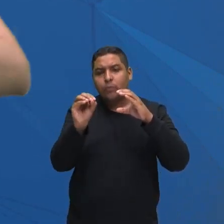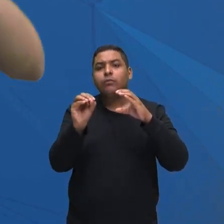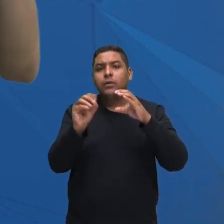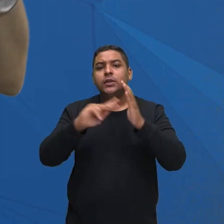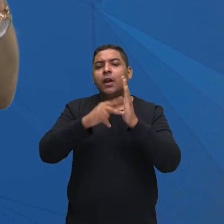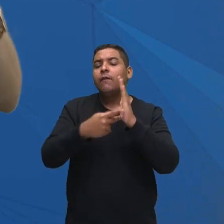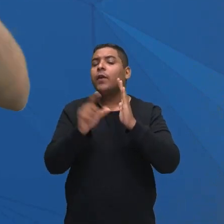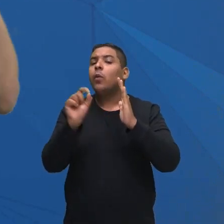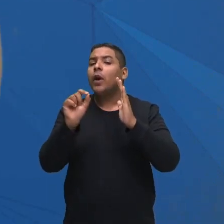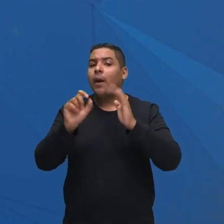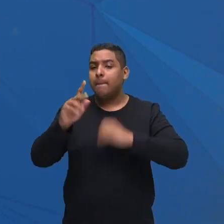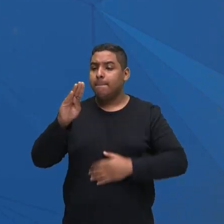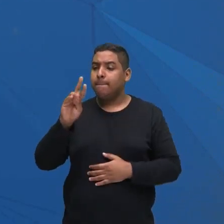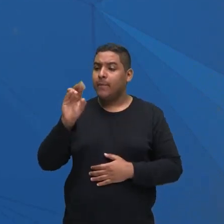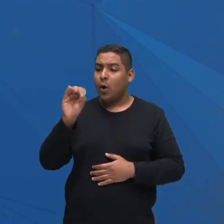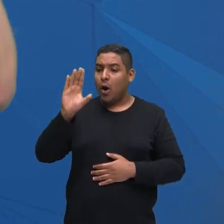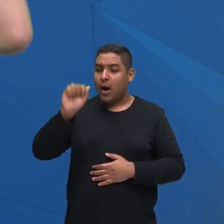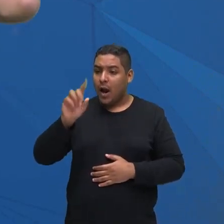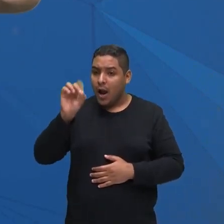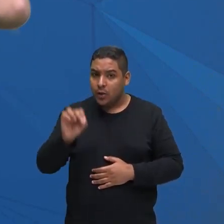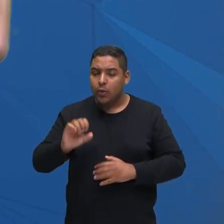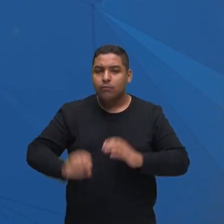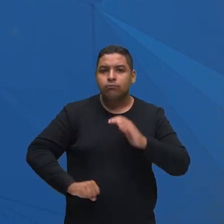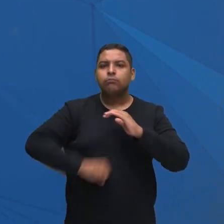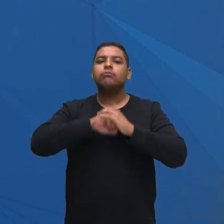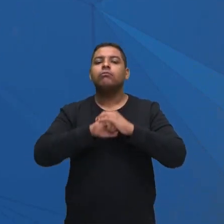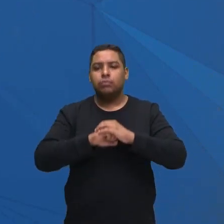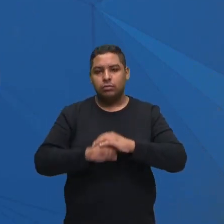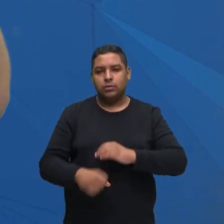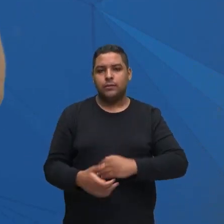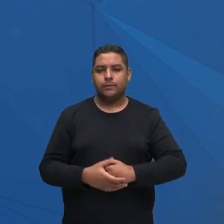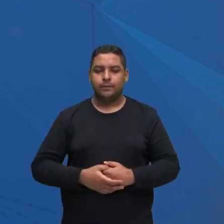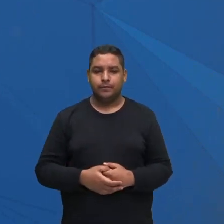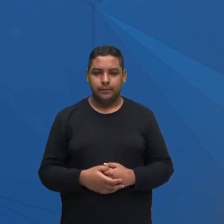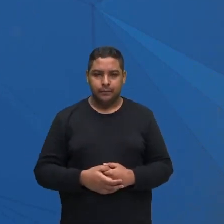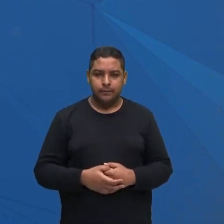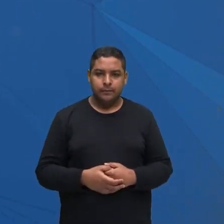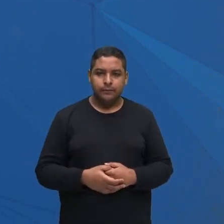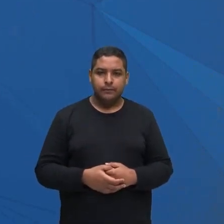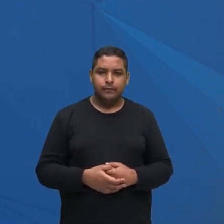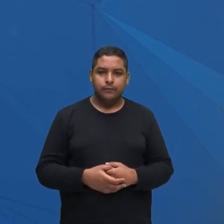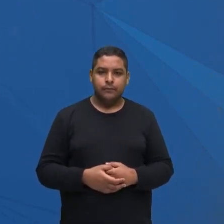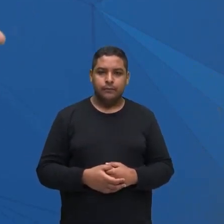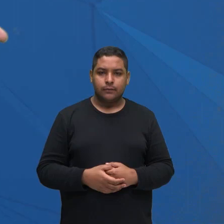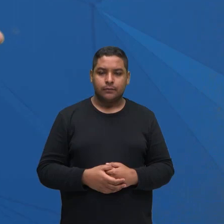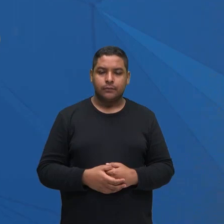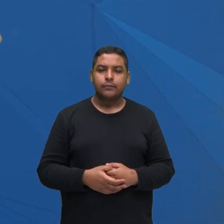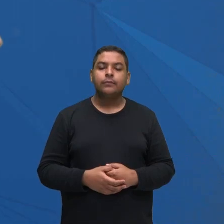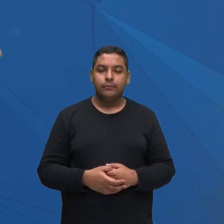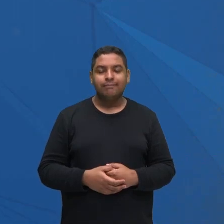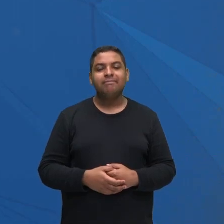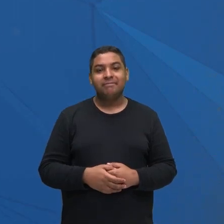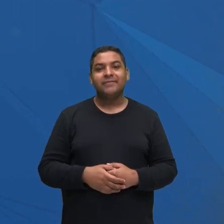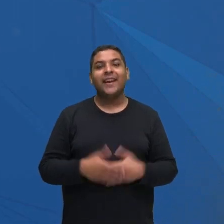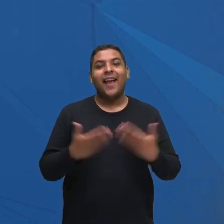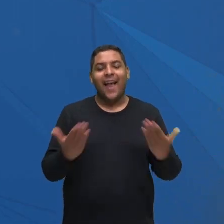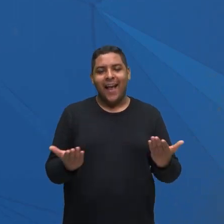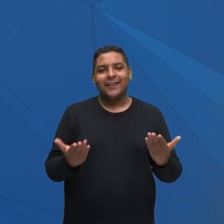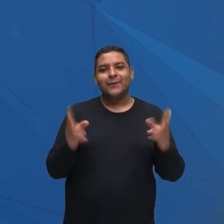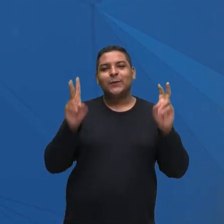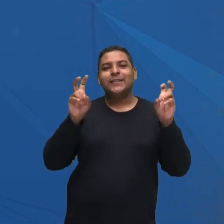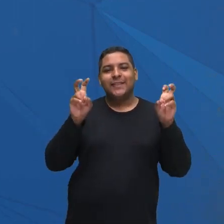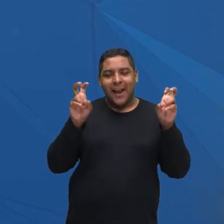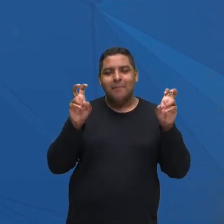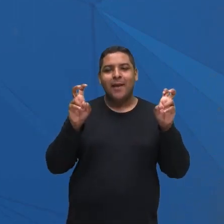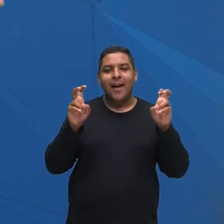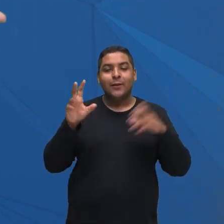brocado mesmo em outros contextos, em outras cidades, tem outro significado. E é isso que o tema do Espia Essa Conversa de hoje traz, que são